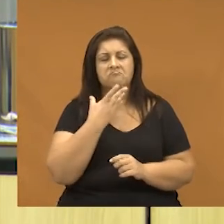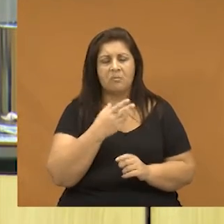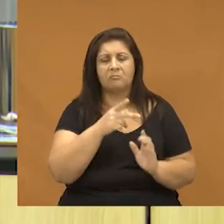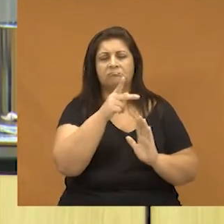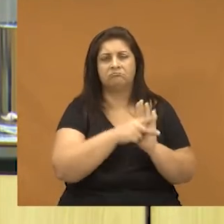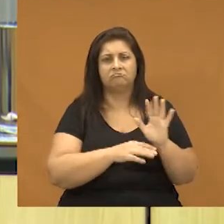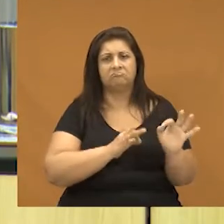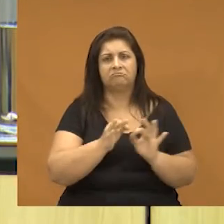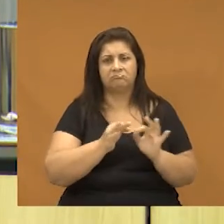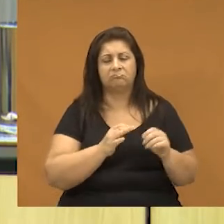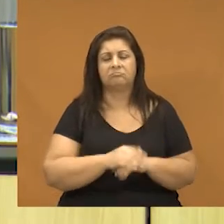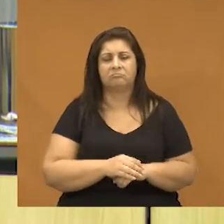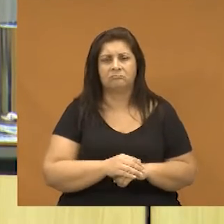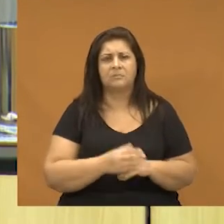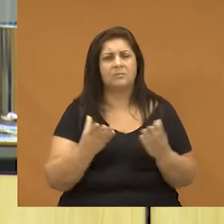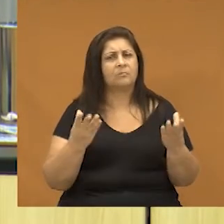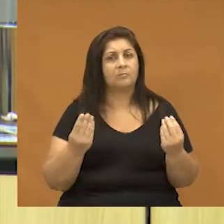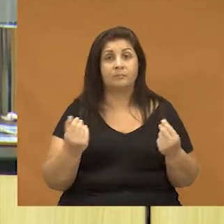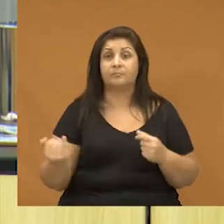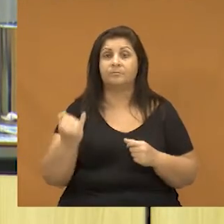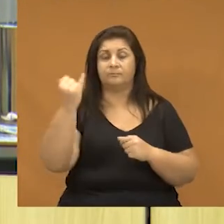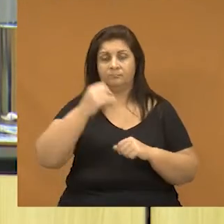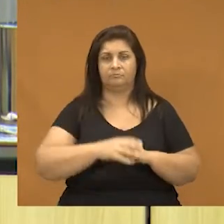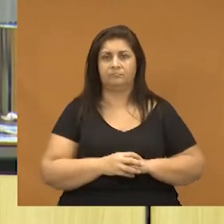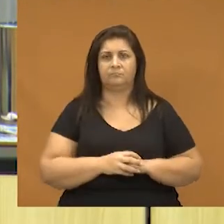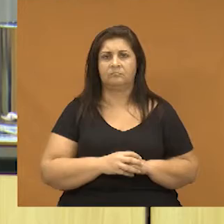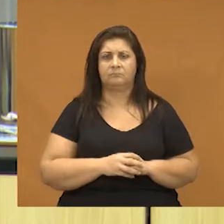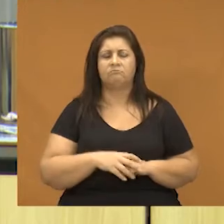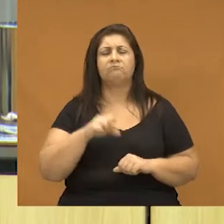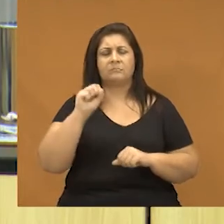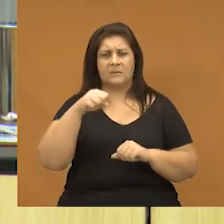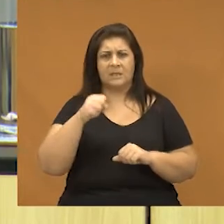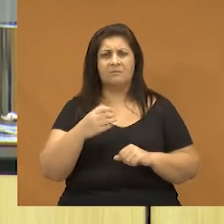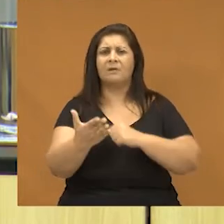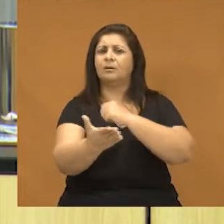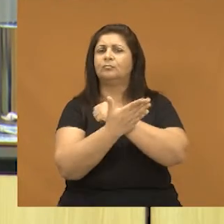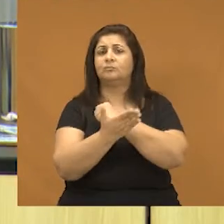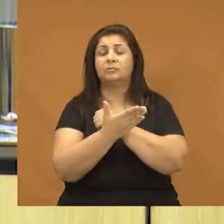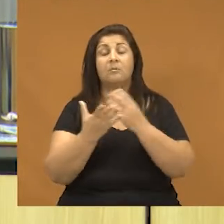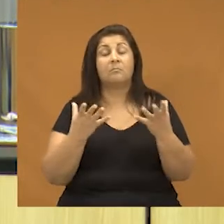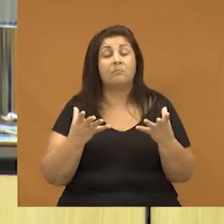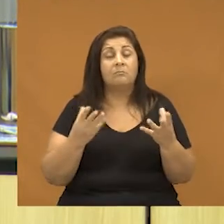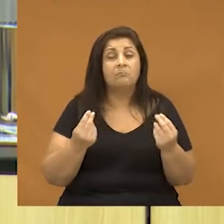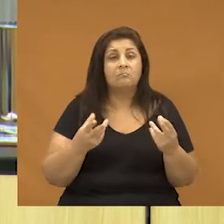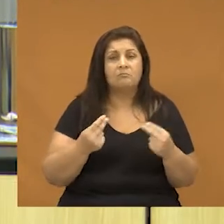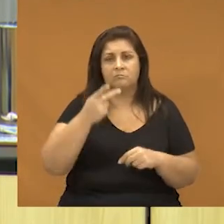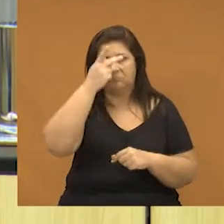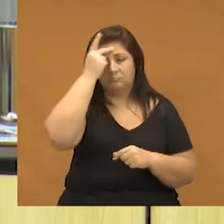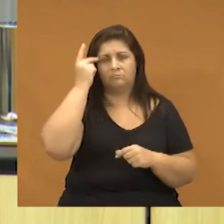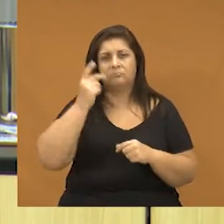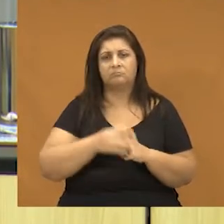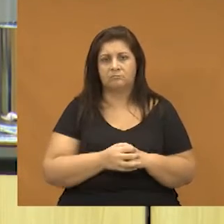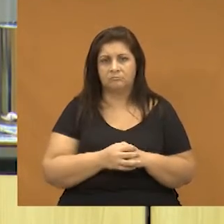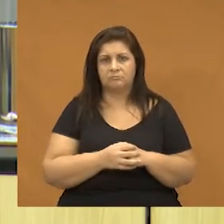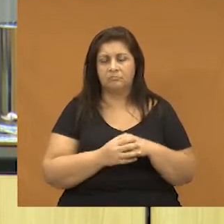trazer esse projeto, muito importante. Pode ter certeza que irá ajudar muitas pessoas,